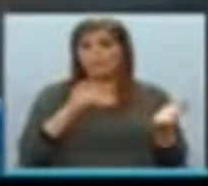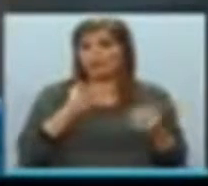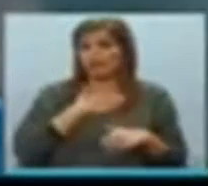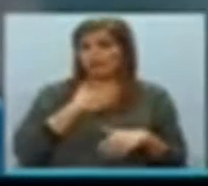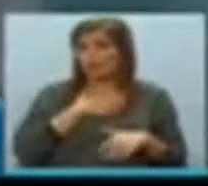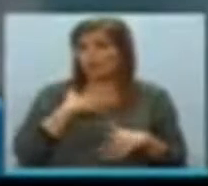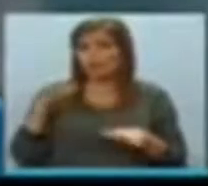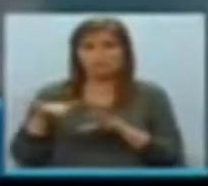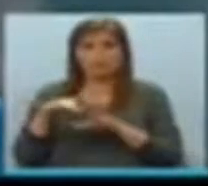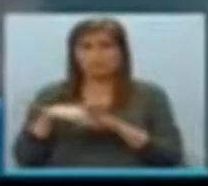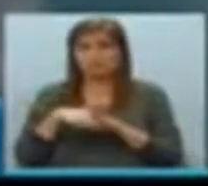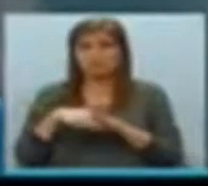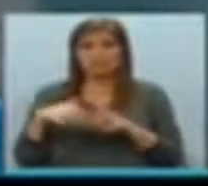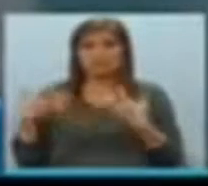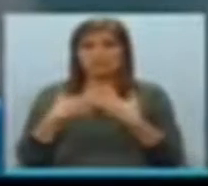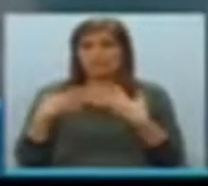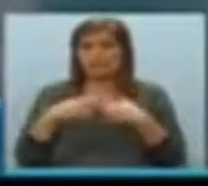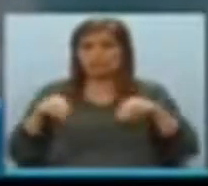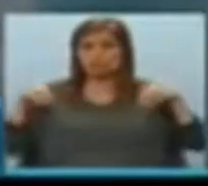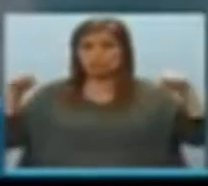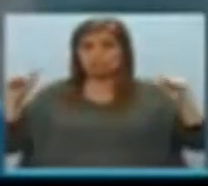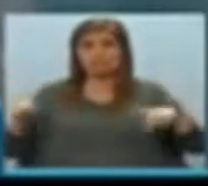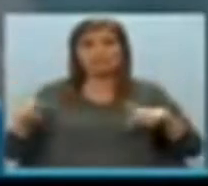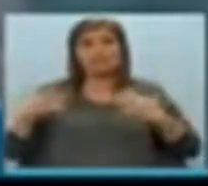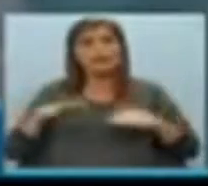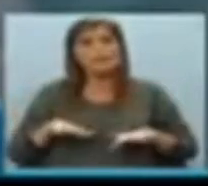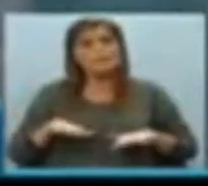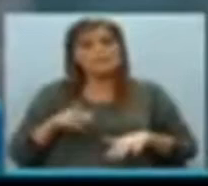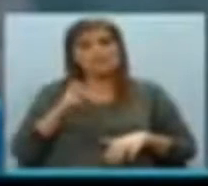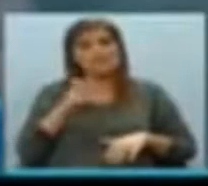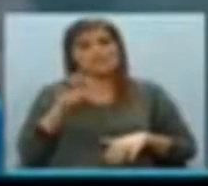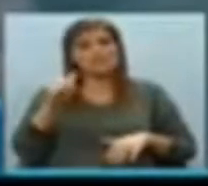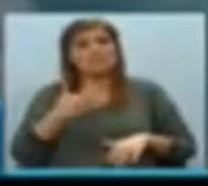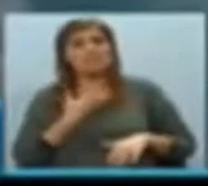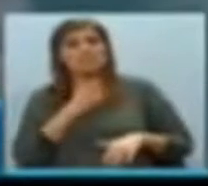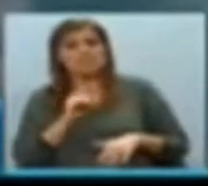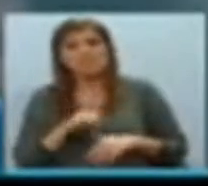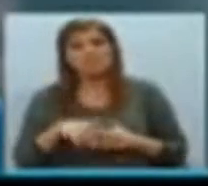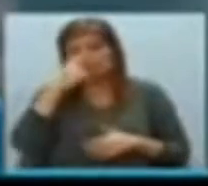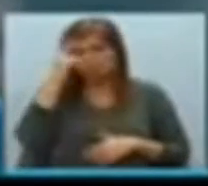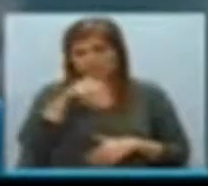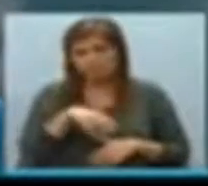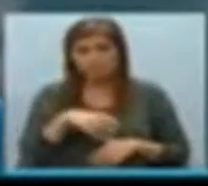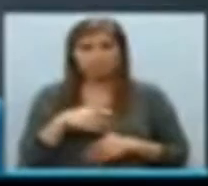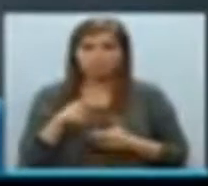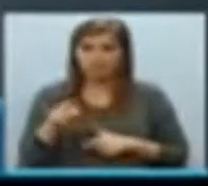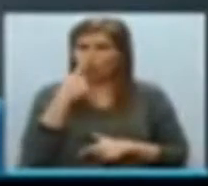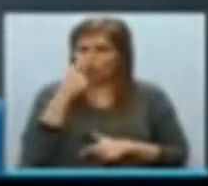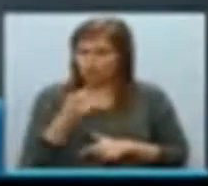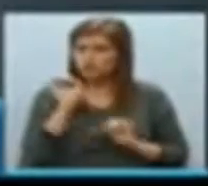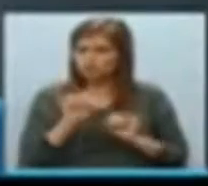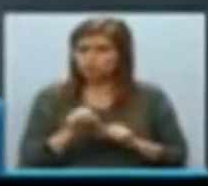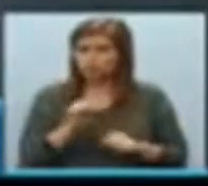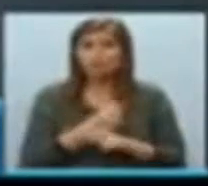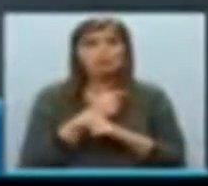ficavam de fora então pronto tudo o que eu espero é meu amigo e ele foi muito corajoso que naquele momento